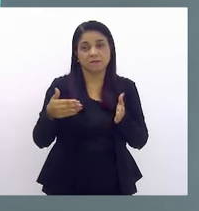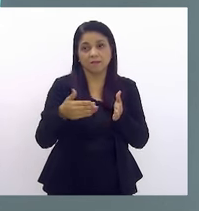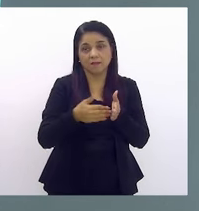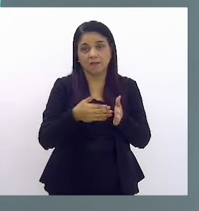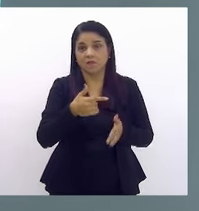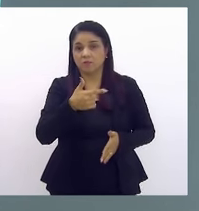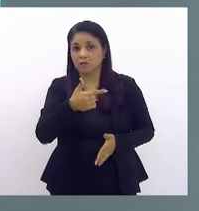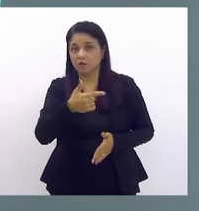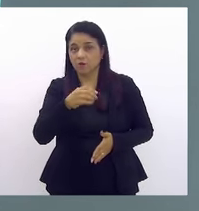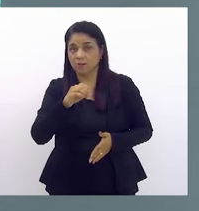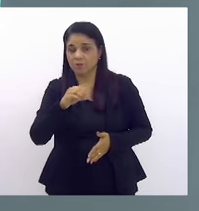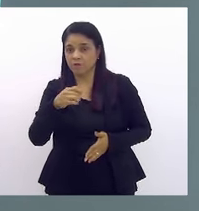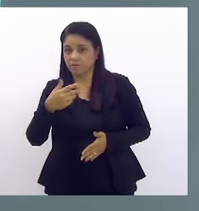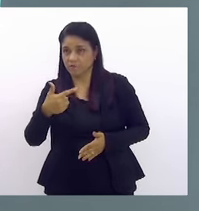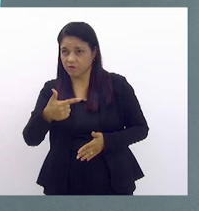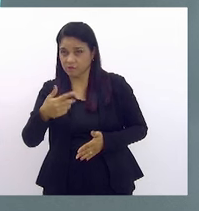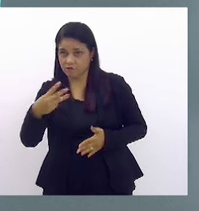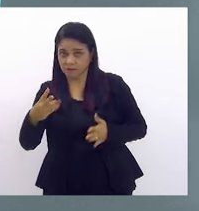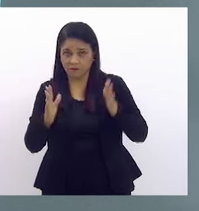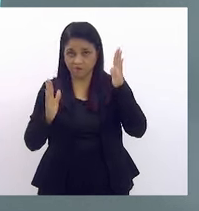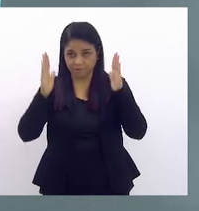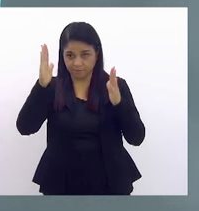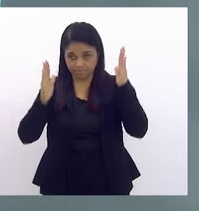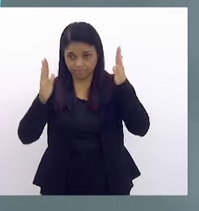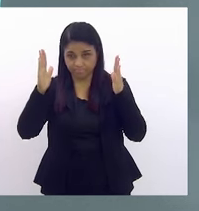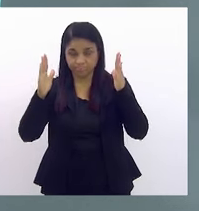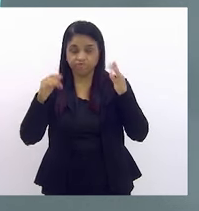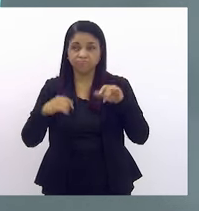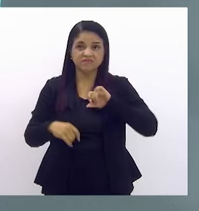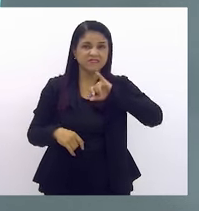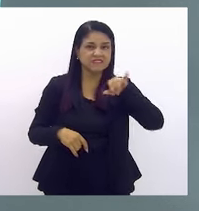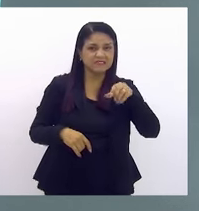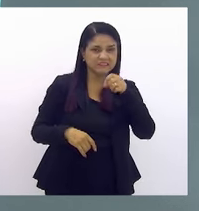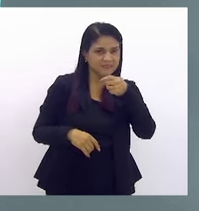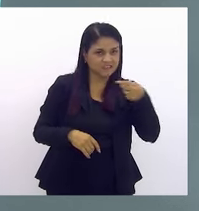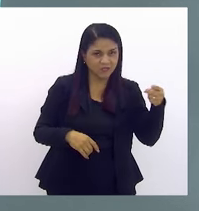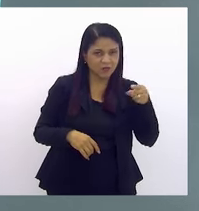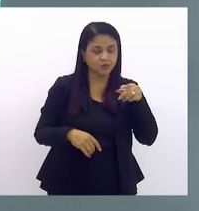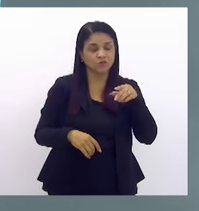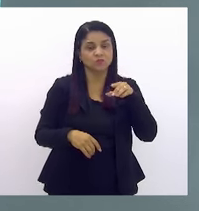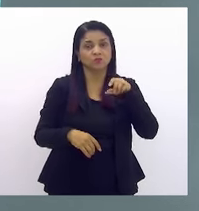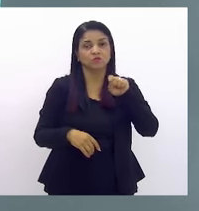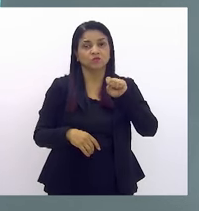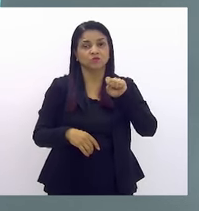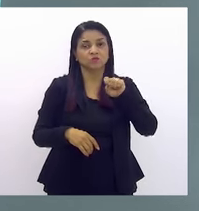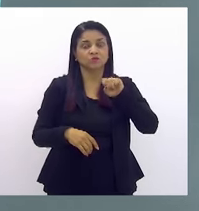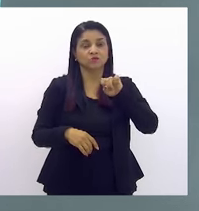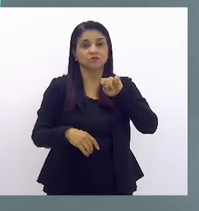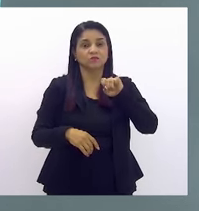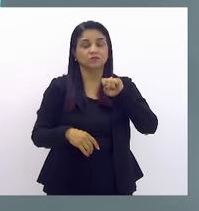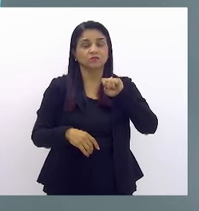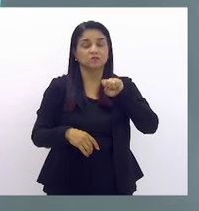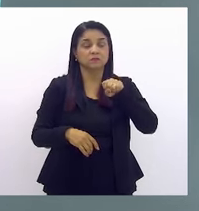bem a... Em São José já era bem populoso, está ainda mais, mas o resto ali, o